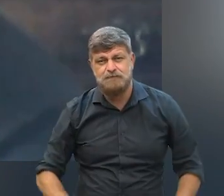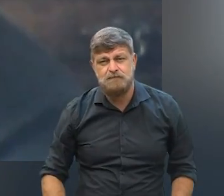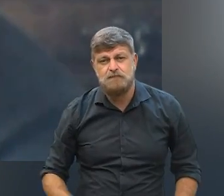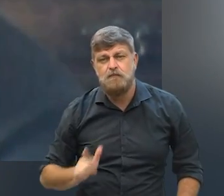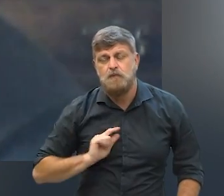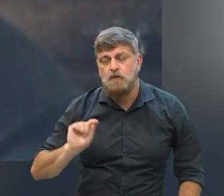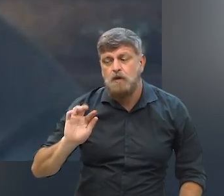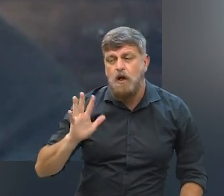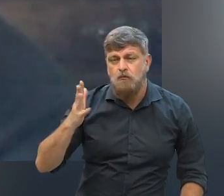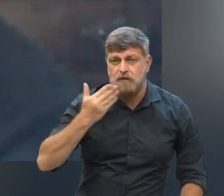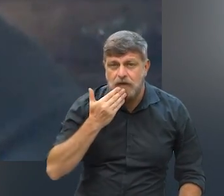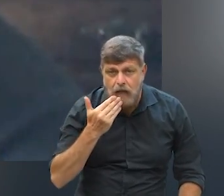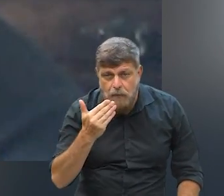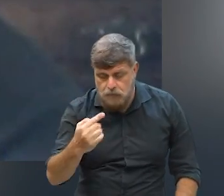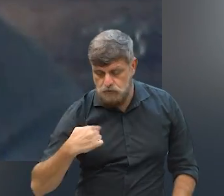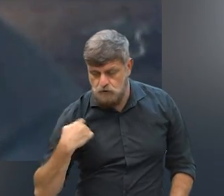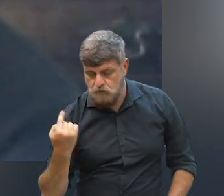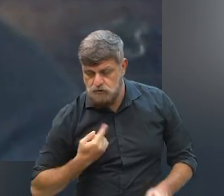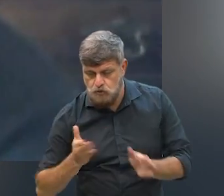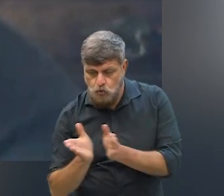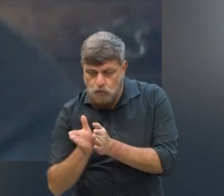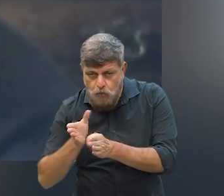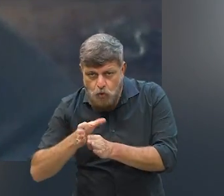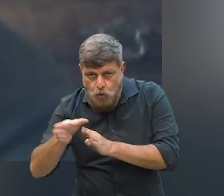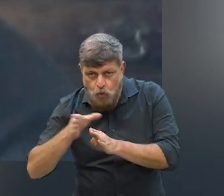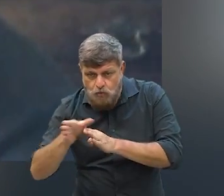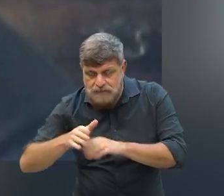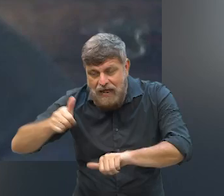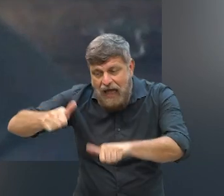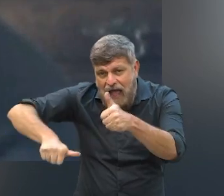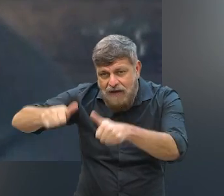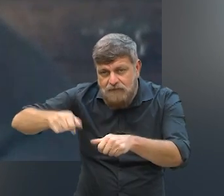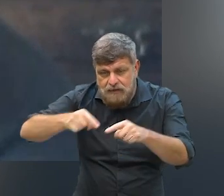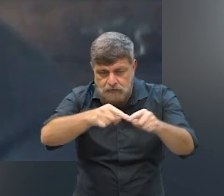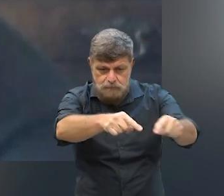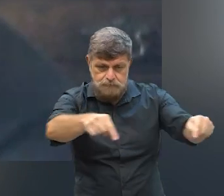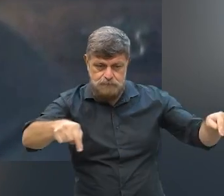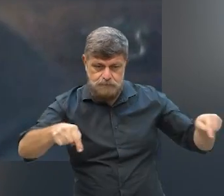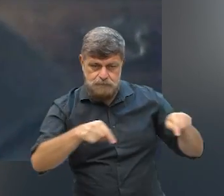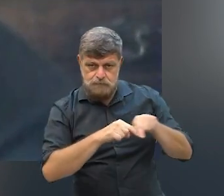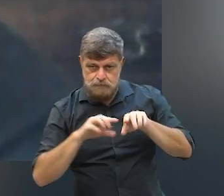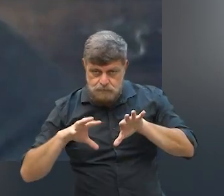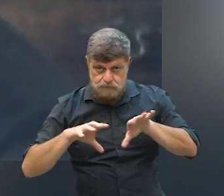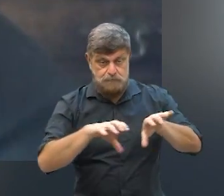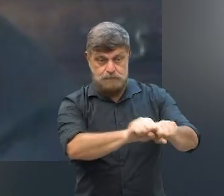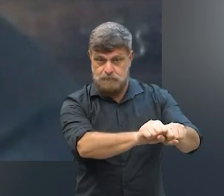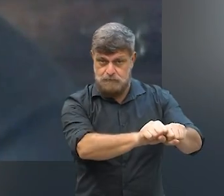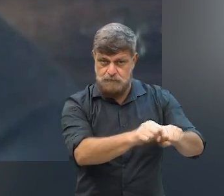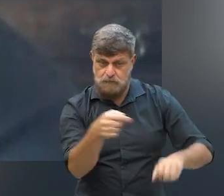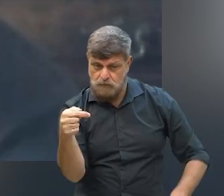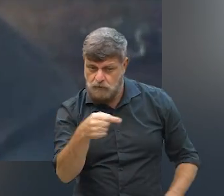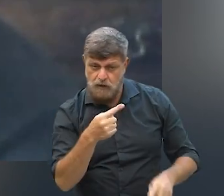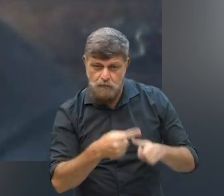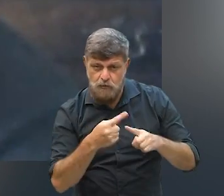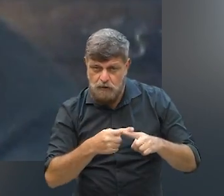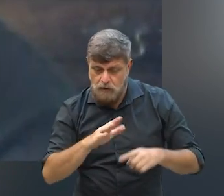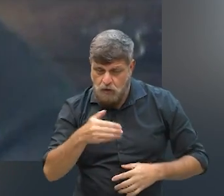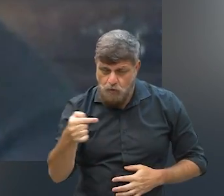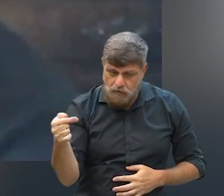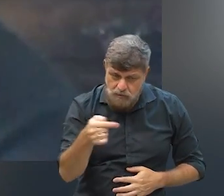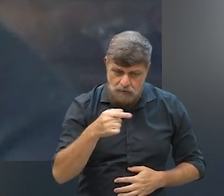e ele solicita que a gente avalie questões sobre ocupação de espaços urbanos, porque quando se